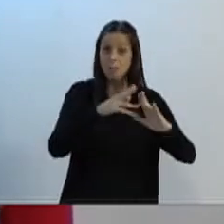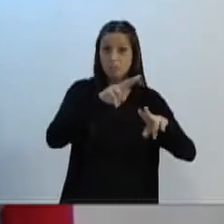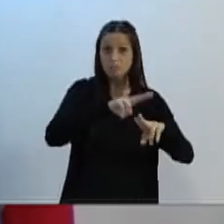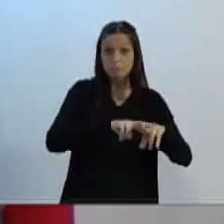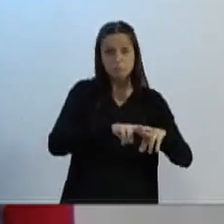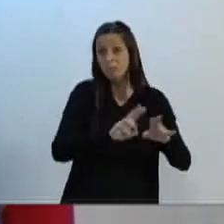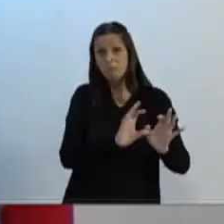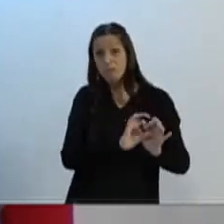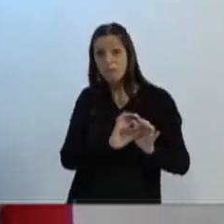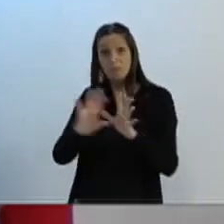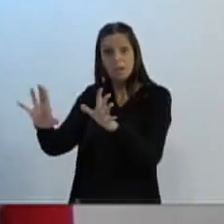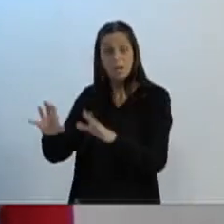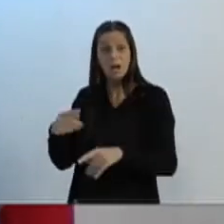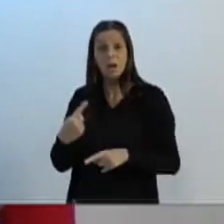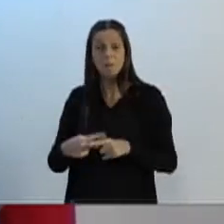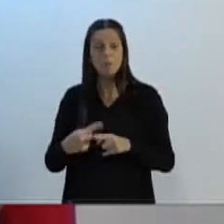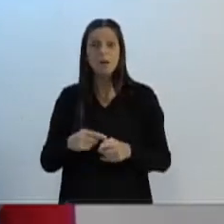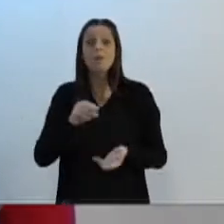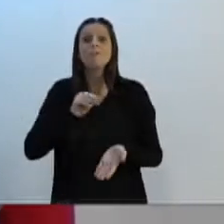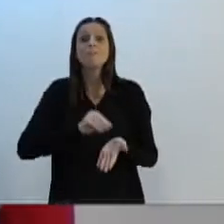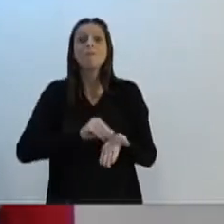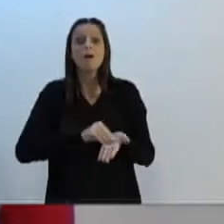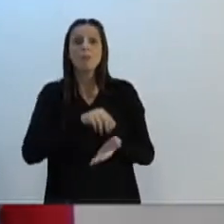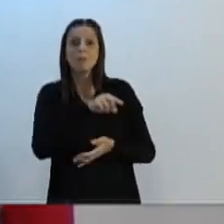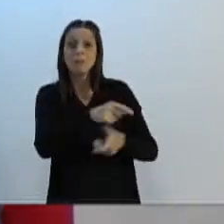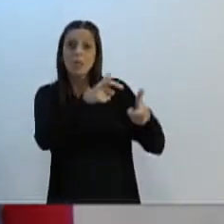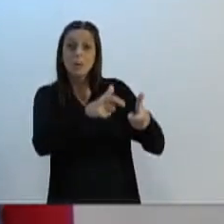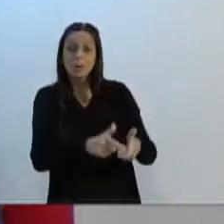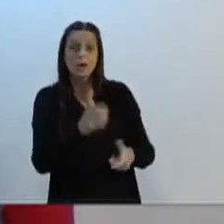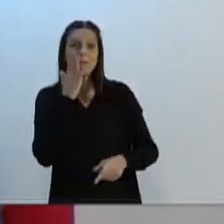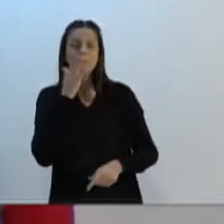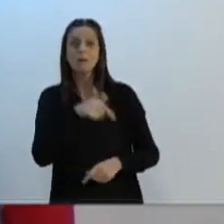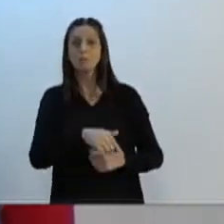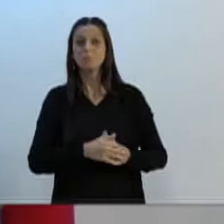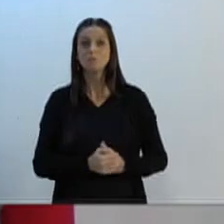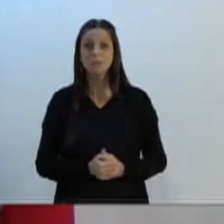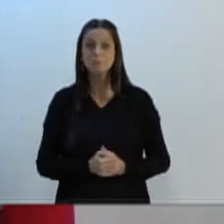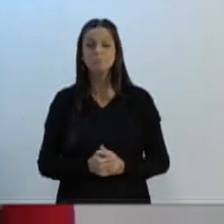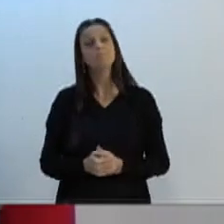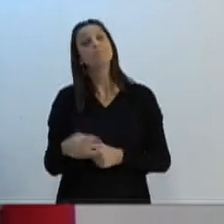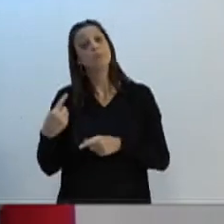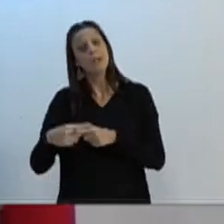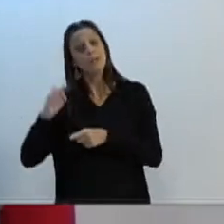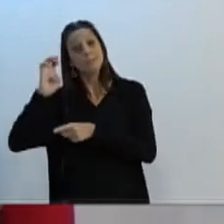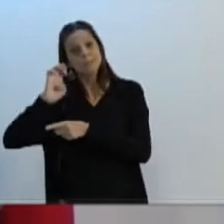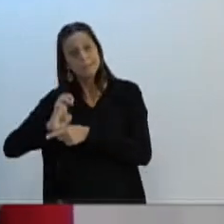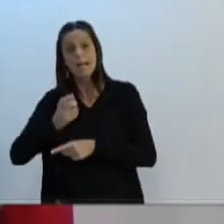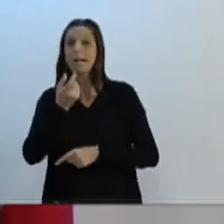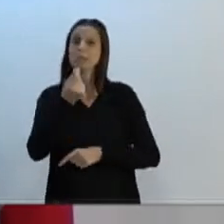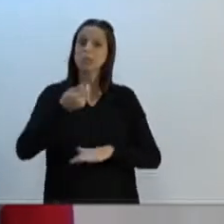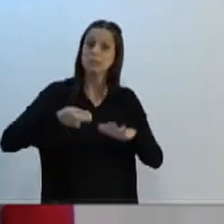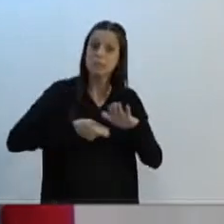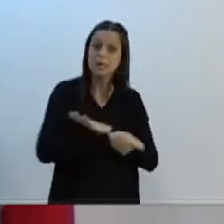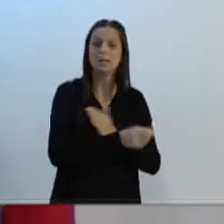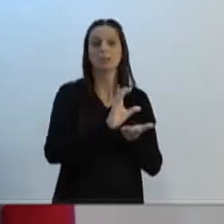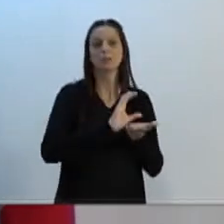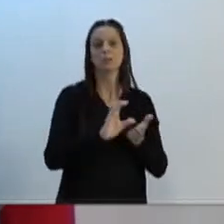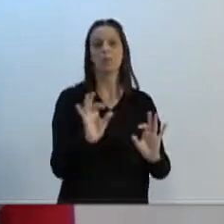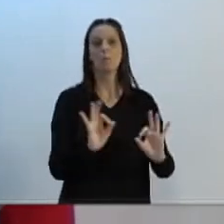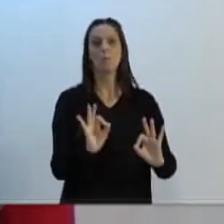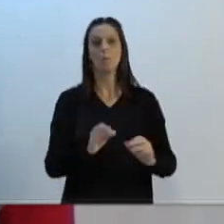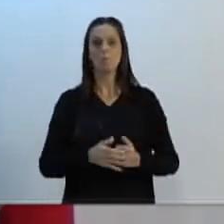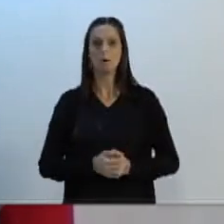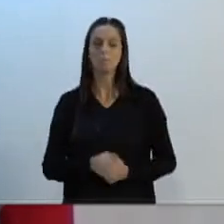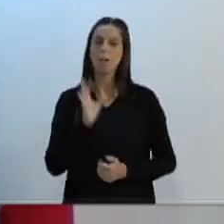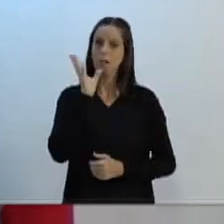pela falta de investimento do governo do Estado com relação ao presídio de Blumenau. E vou mais